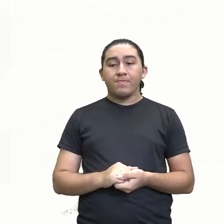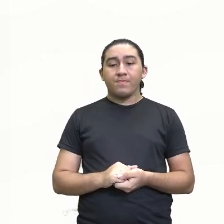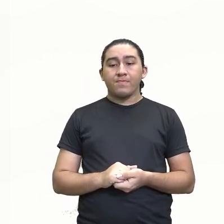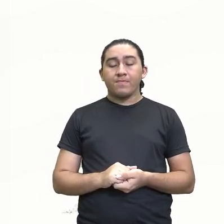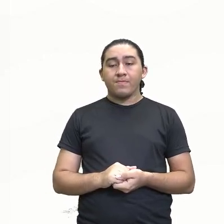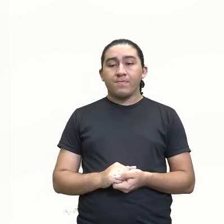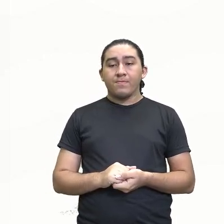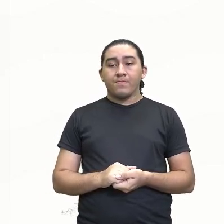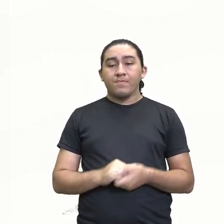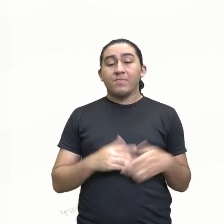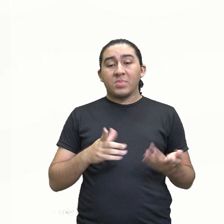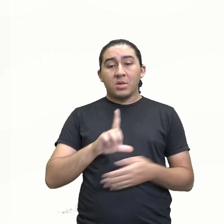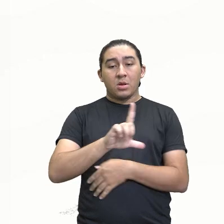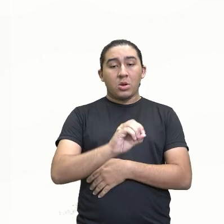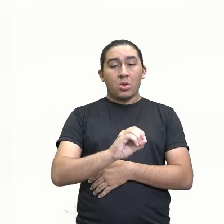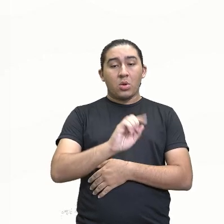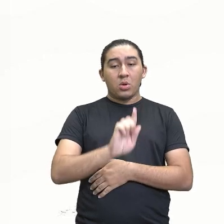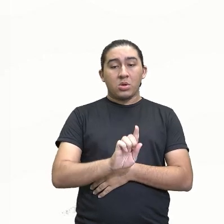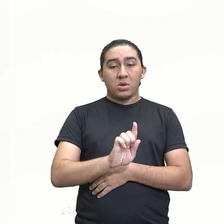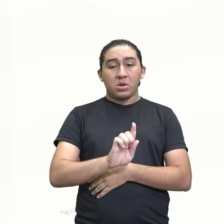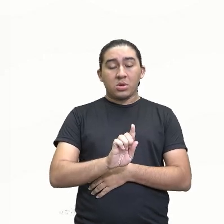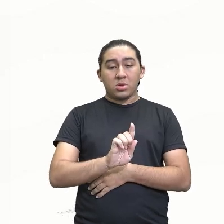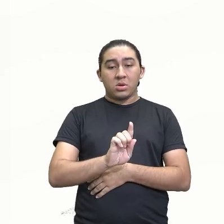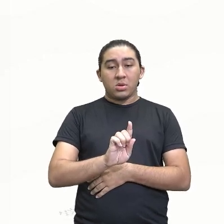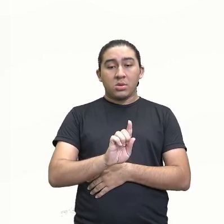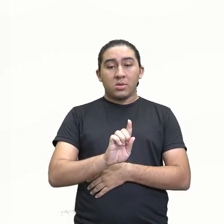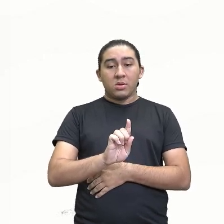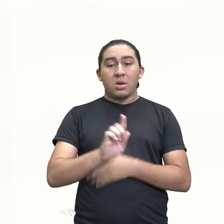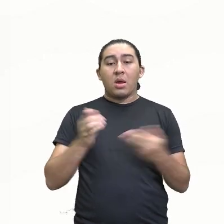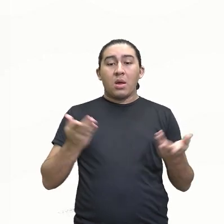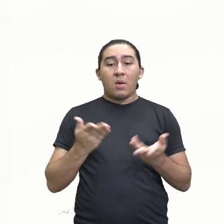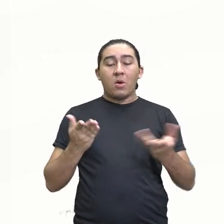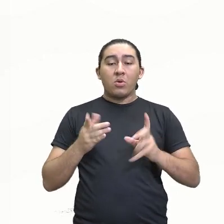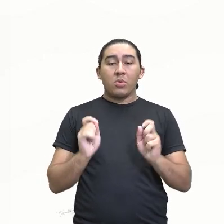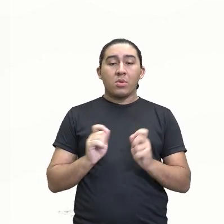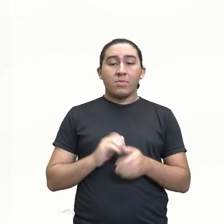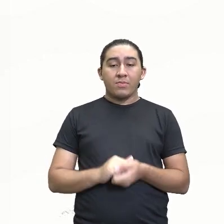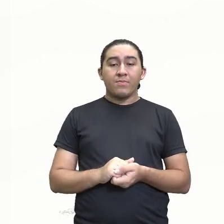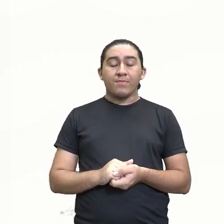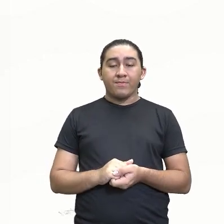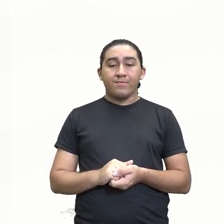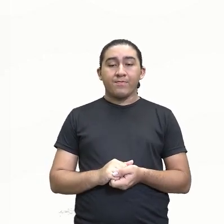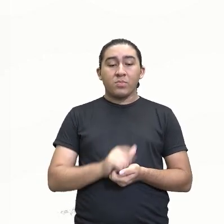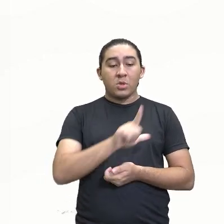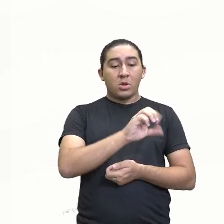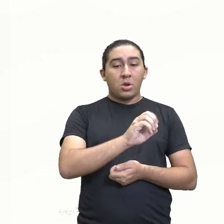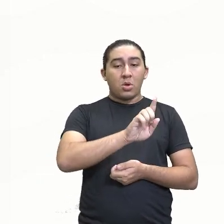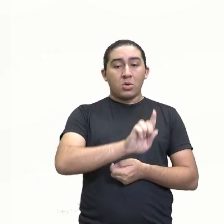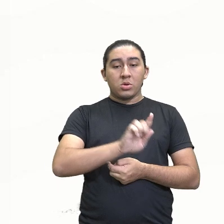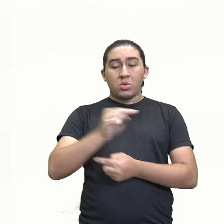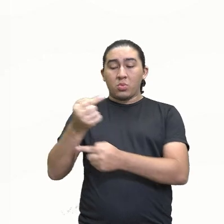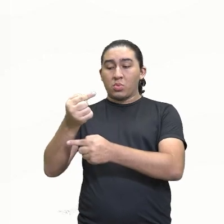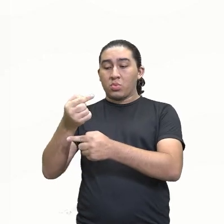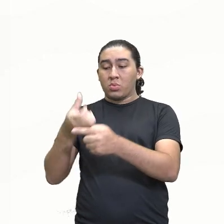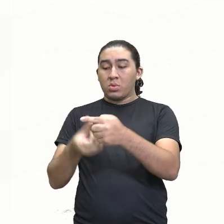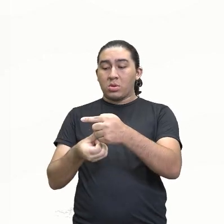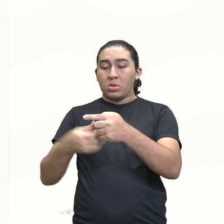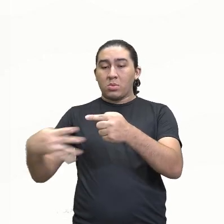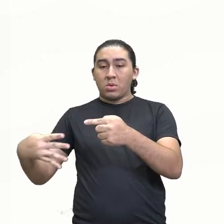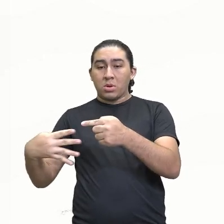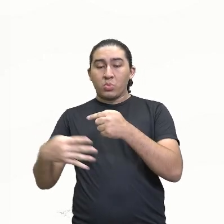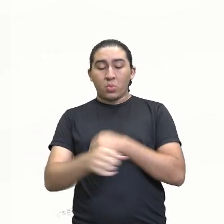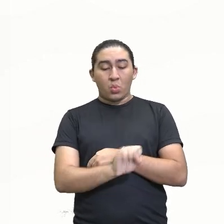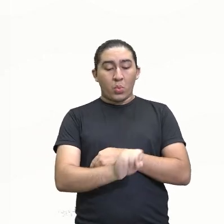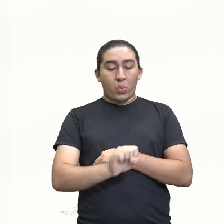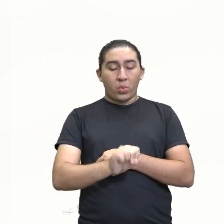Log de 1/64, tá? Uma fração agora aqui no logaritmando na base 8. Vou até colocar de outra cor